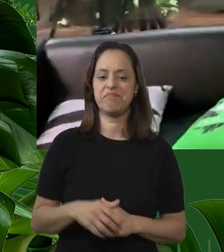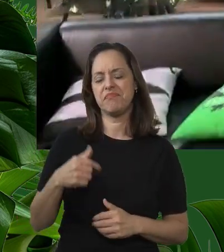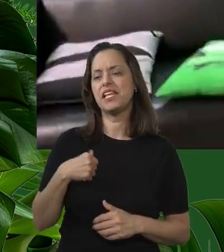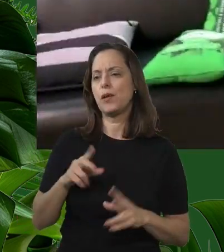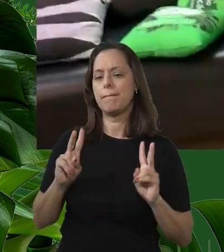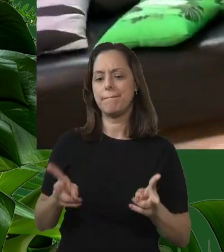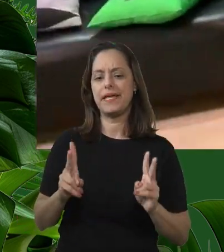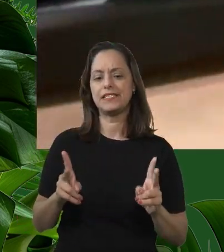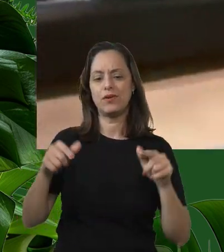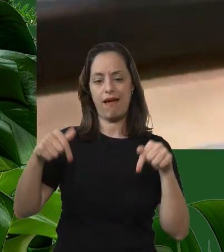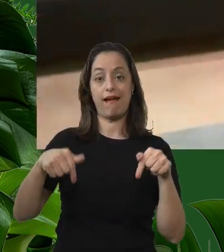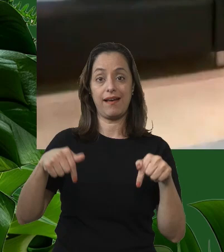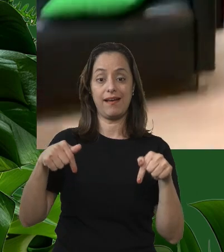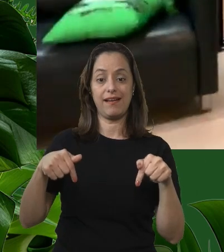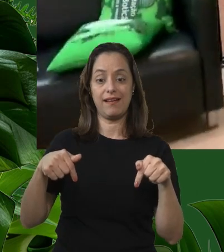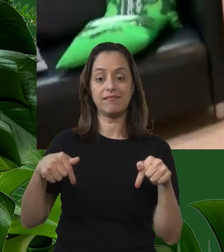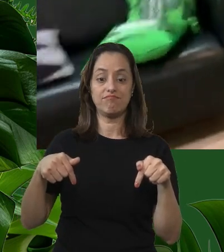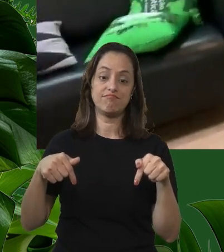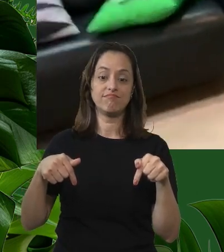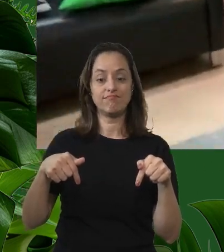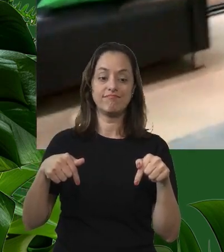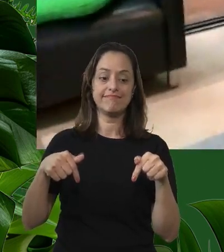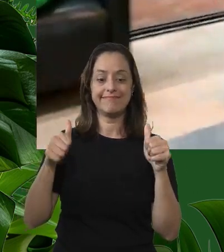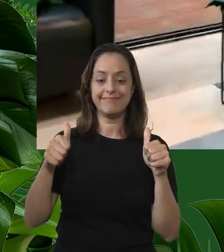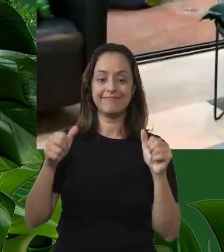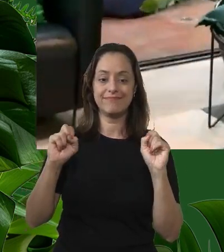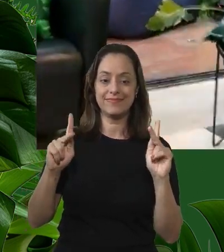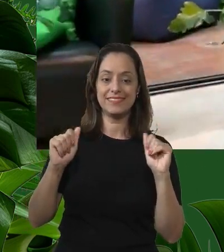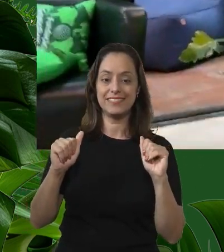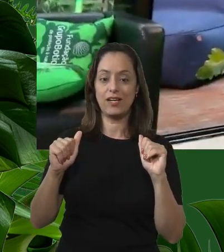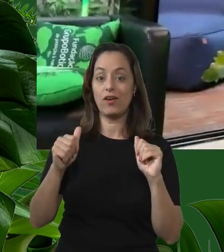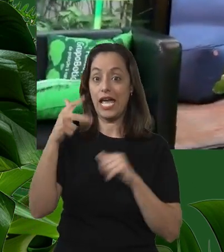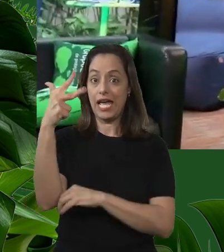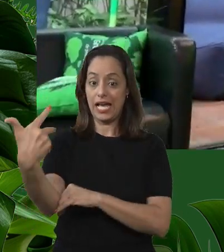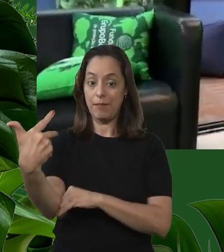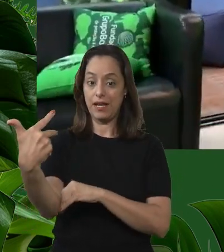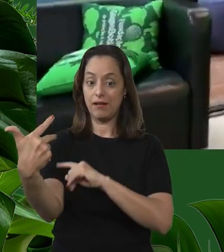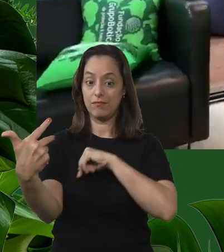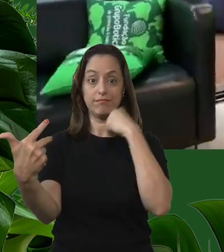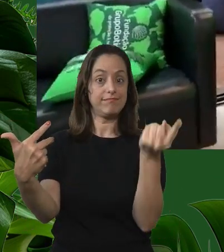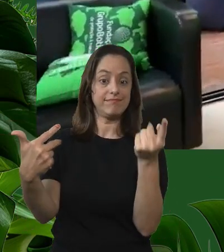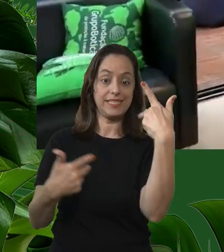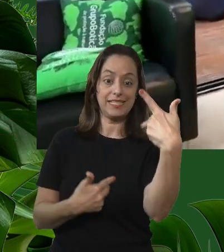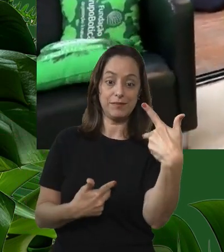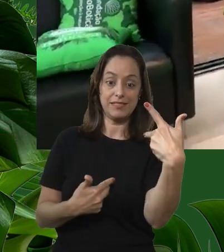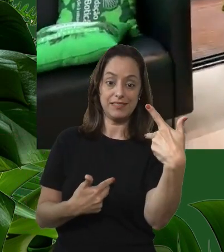agora, né? No cenário do neon. Então, vamos mudar de câmera aqui, ó. Tchan, tchan.